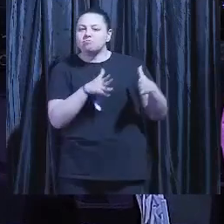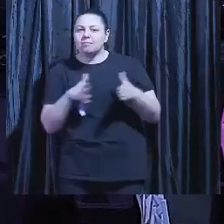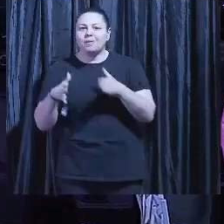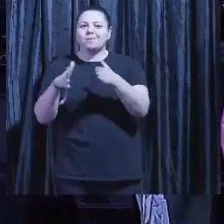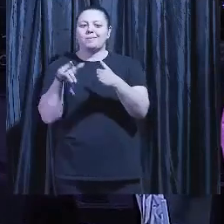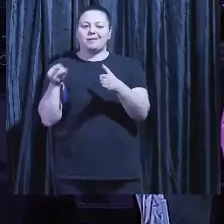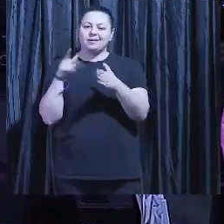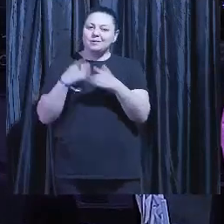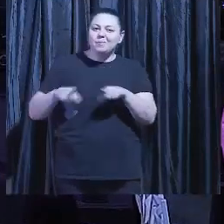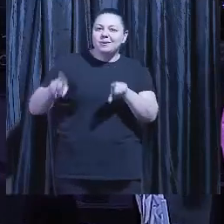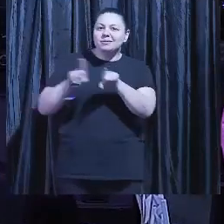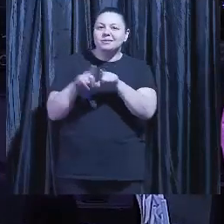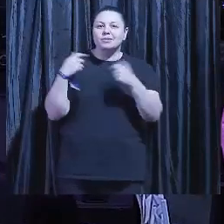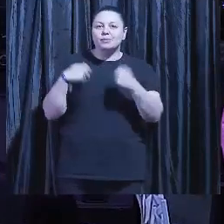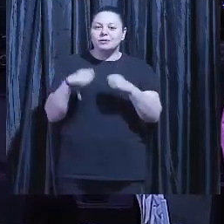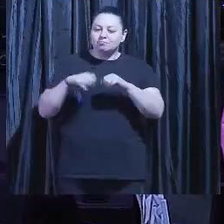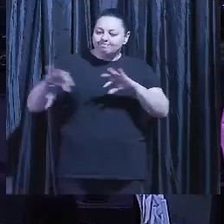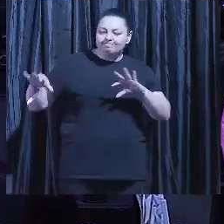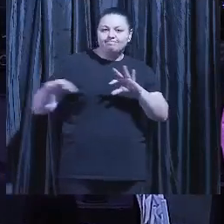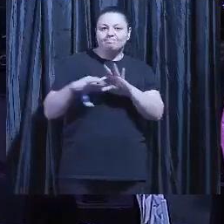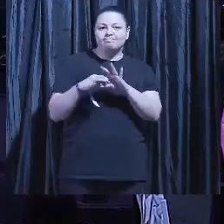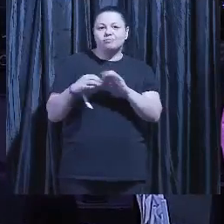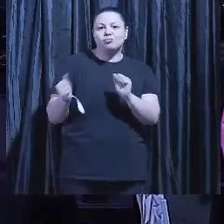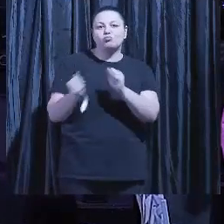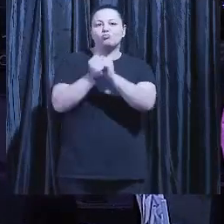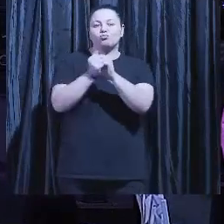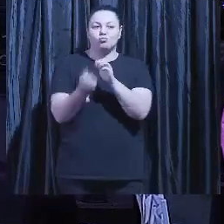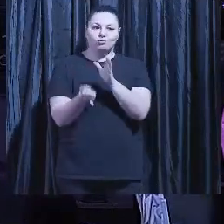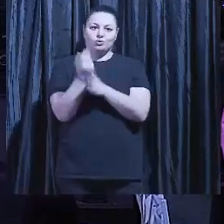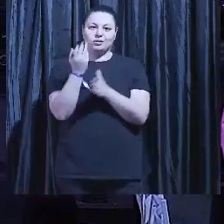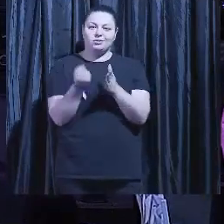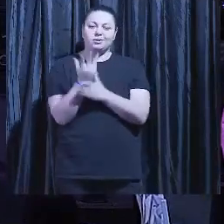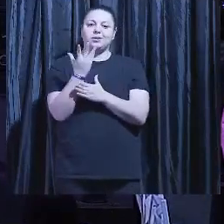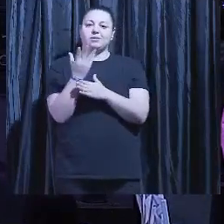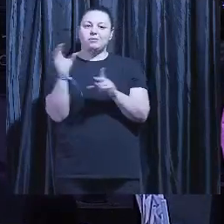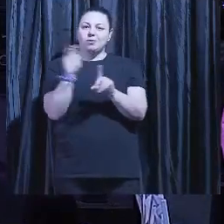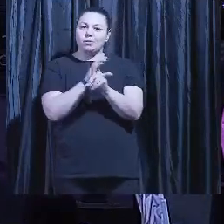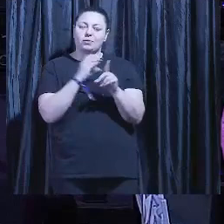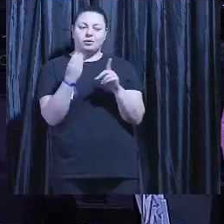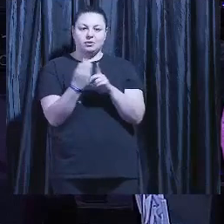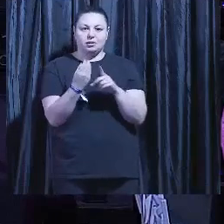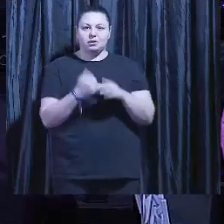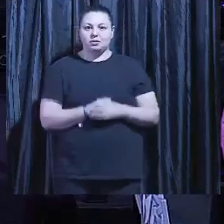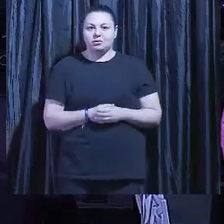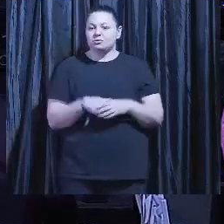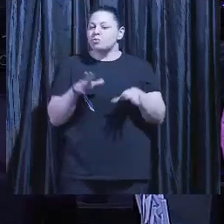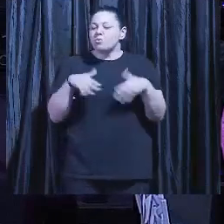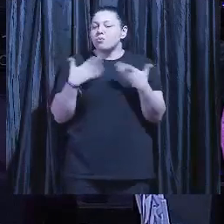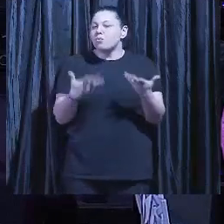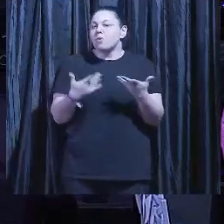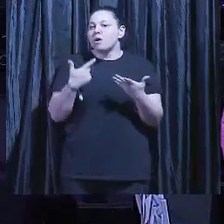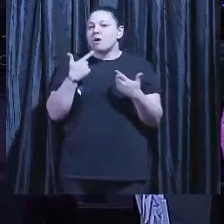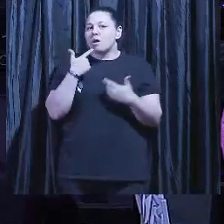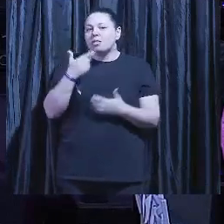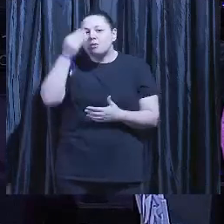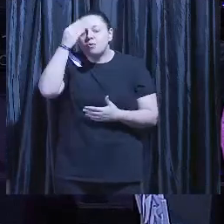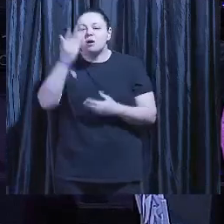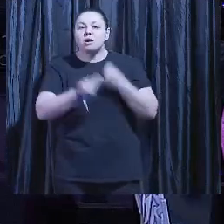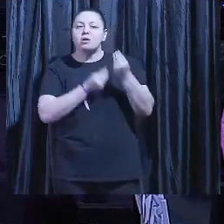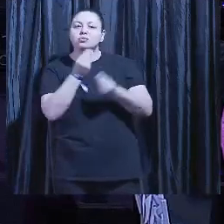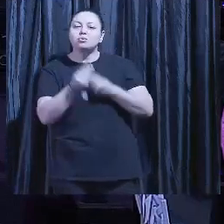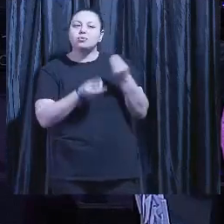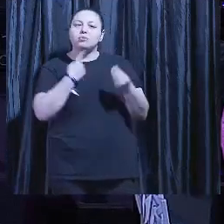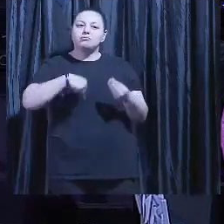vir construir junto com a sua própria comunidade, qual é a linguagem, como é que a gente vai